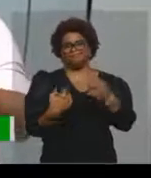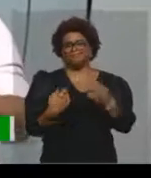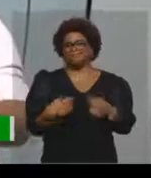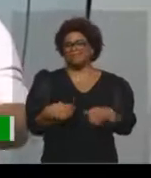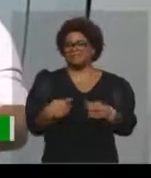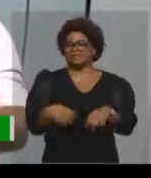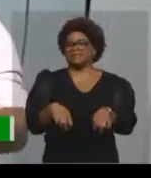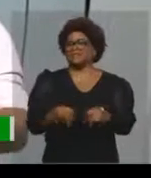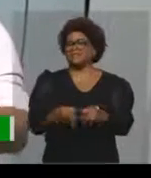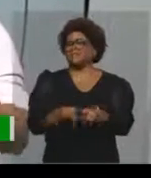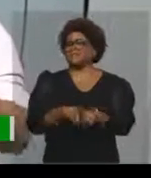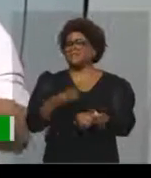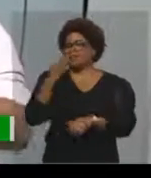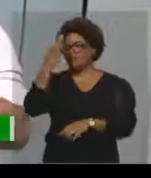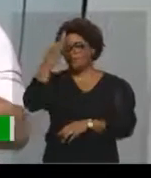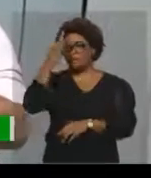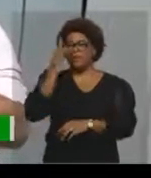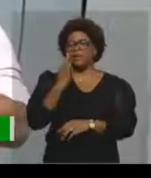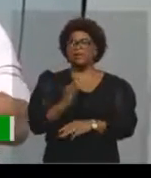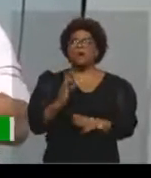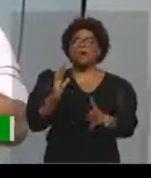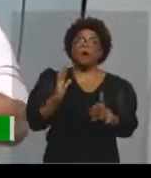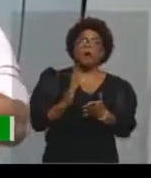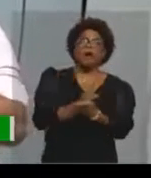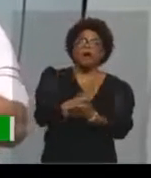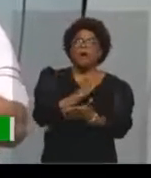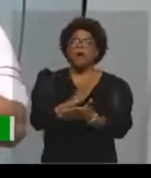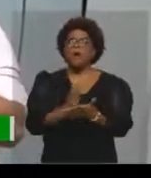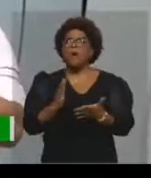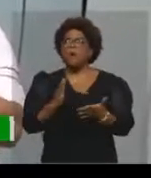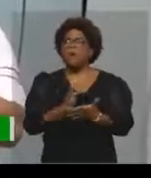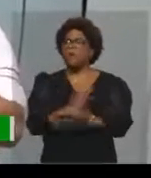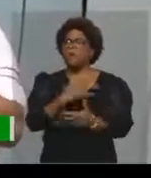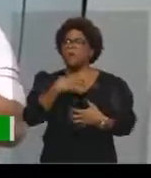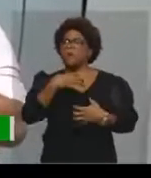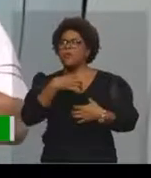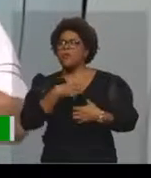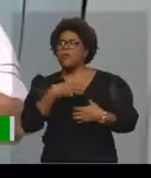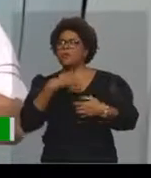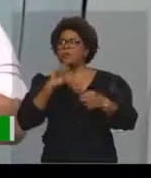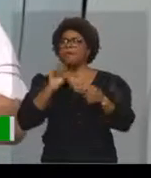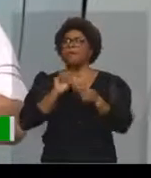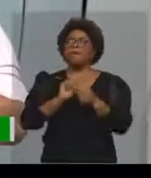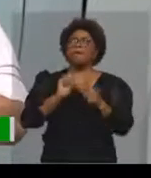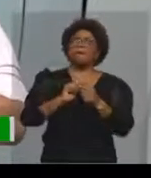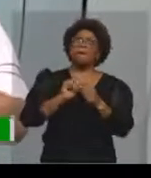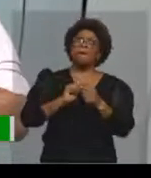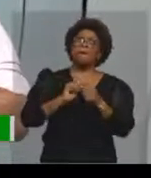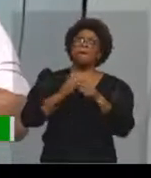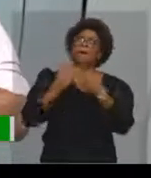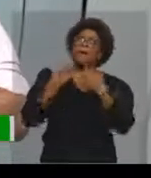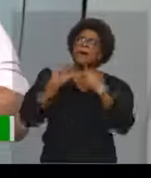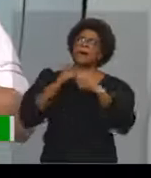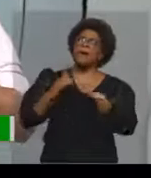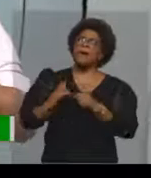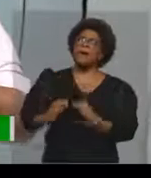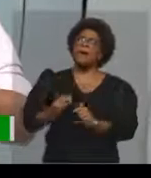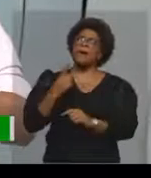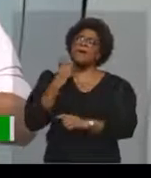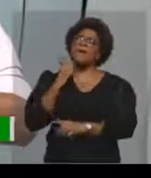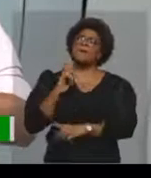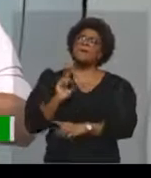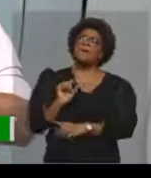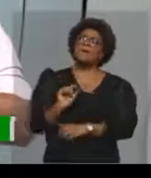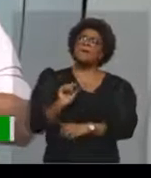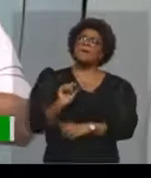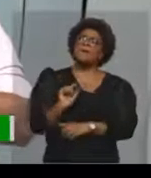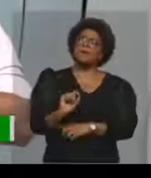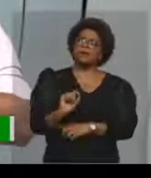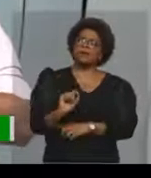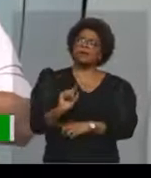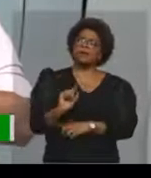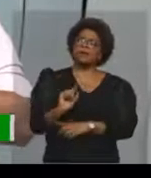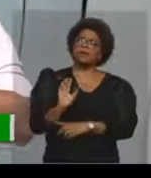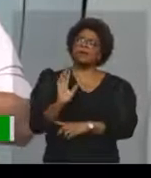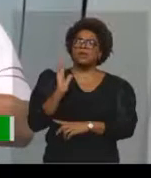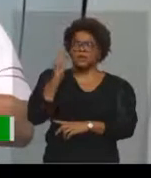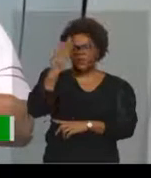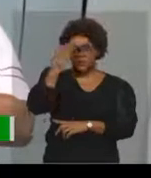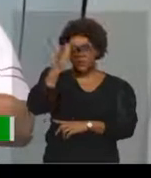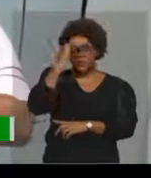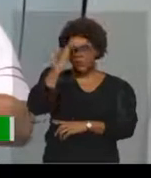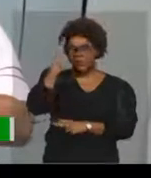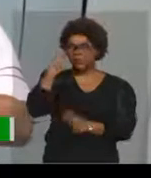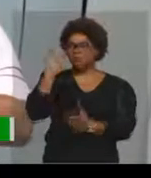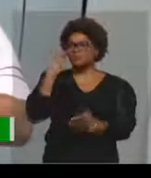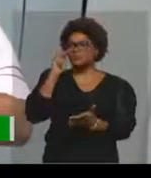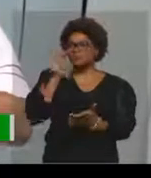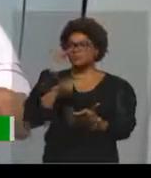algumas figuras de linguagens, algumas construções que são feitas para que a gente possa entender de fato aquele texto. Então,